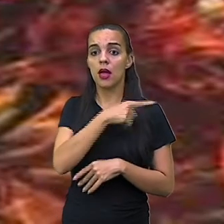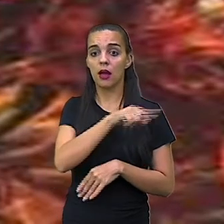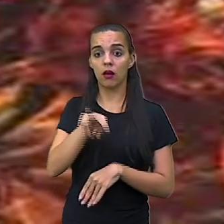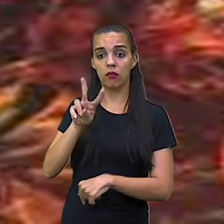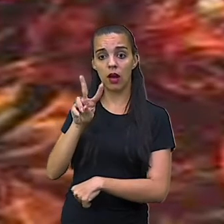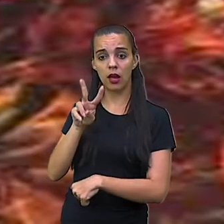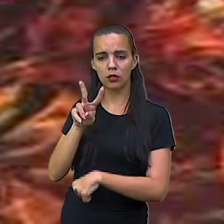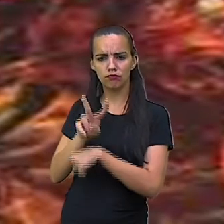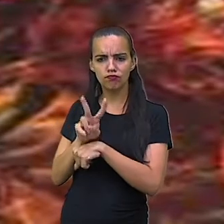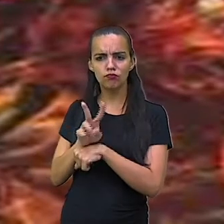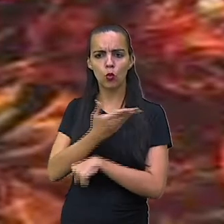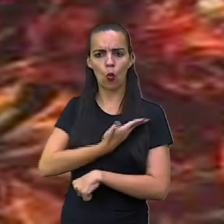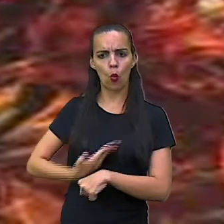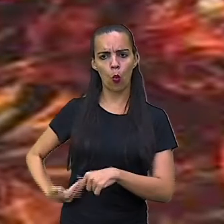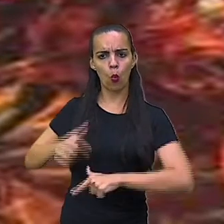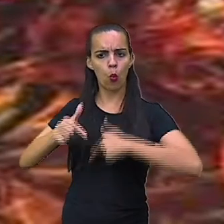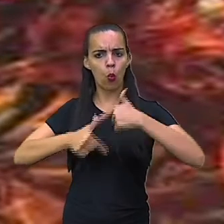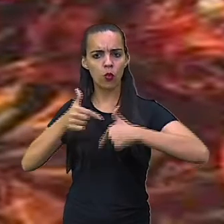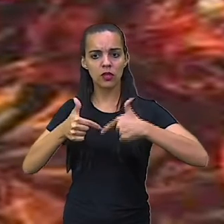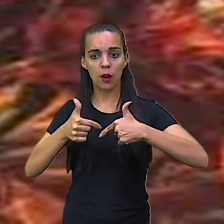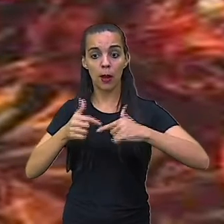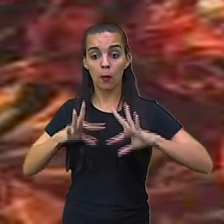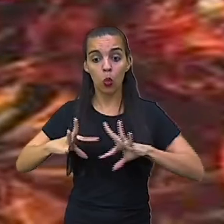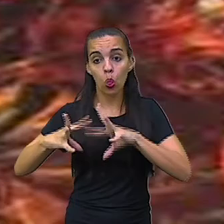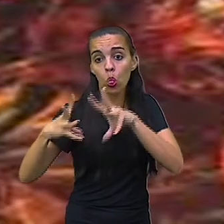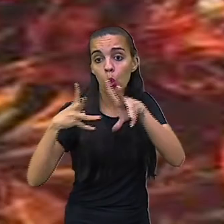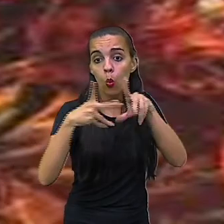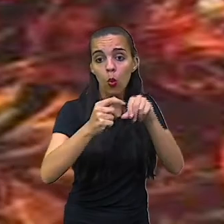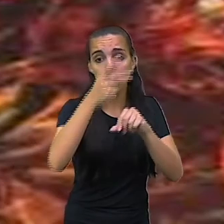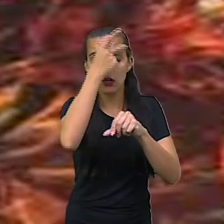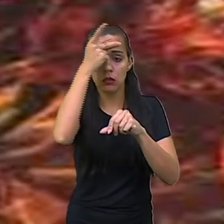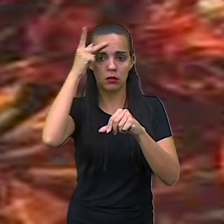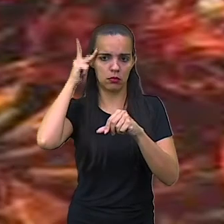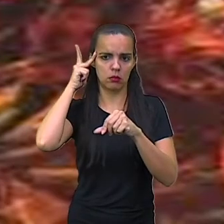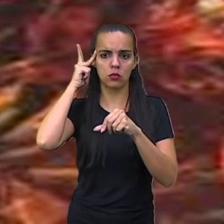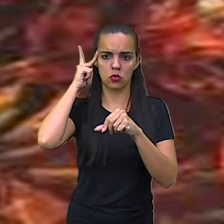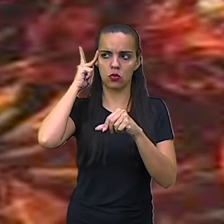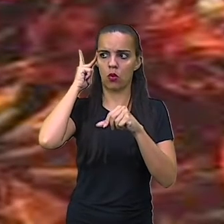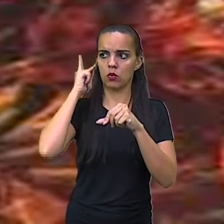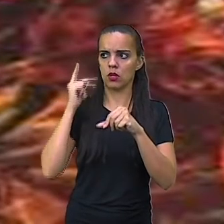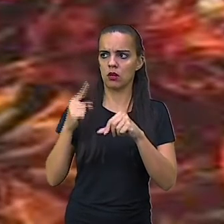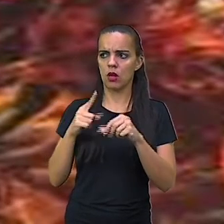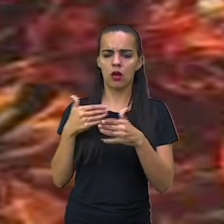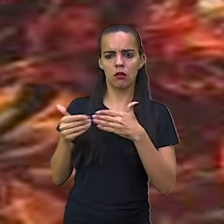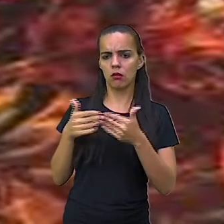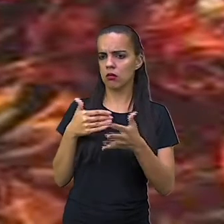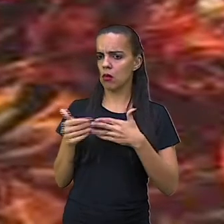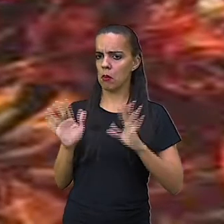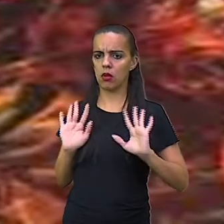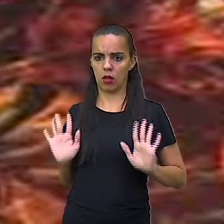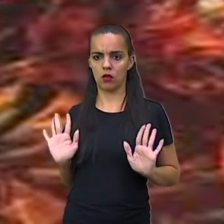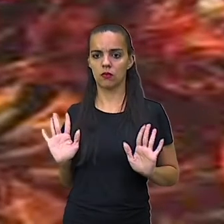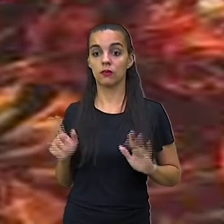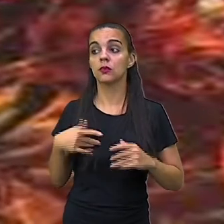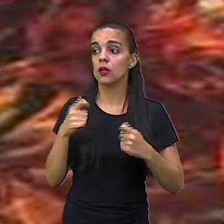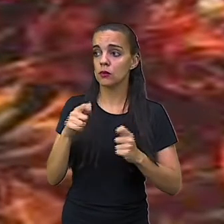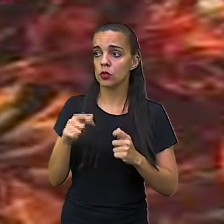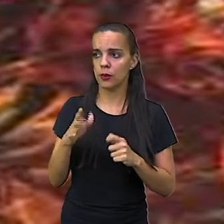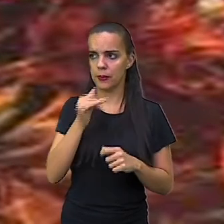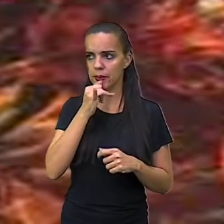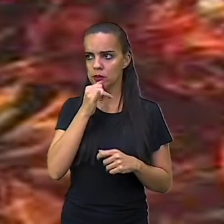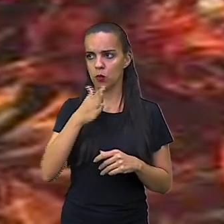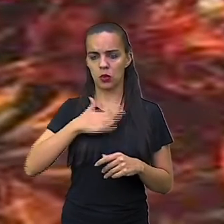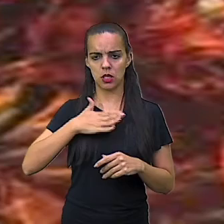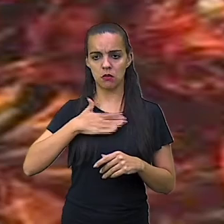para todos, independente se aquela pessoa votou ou não naquela pessoa. Então, se eu